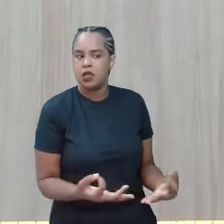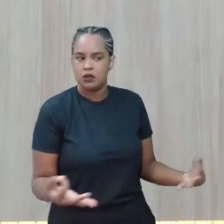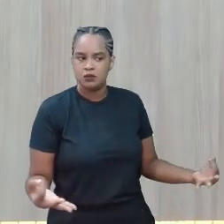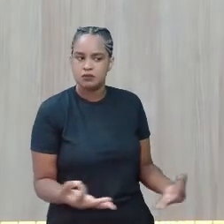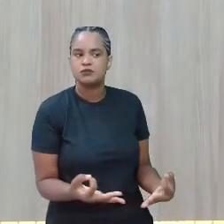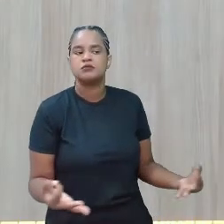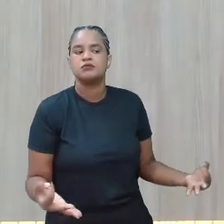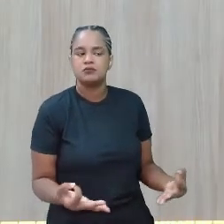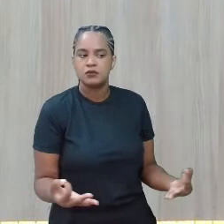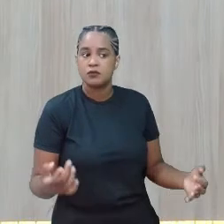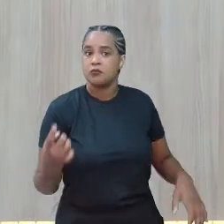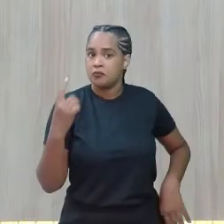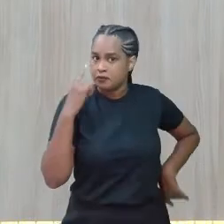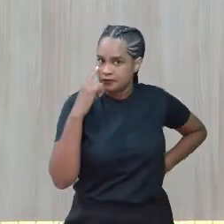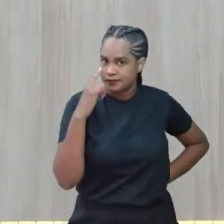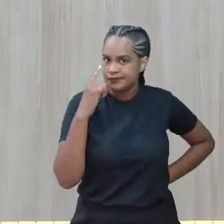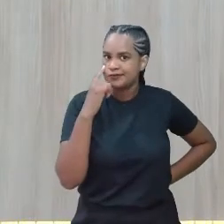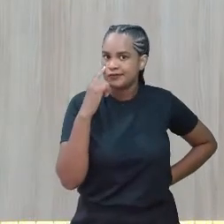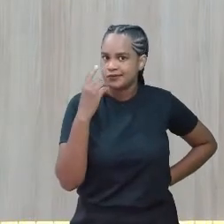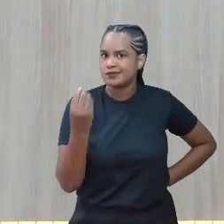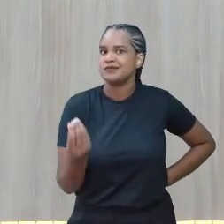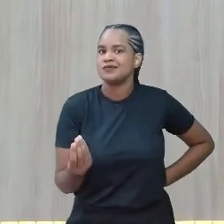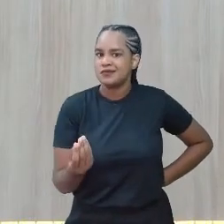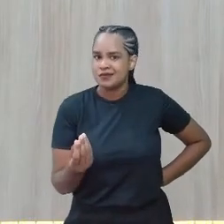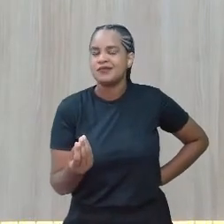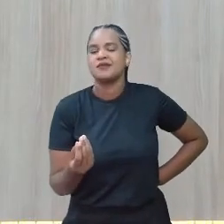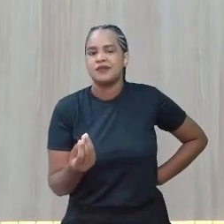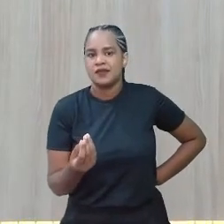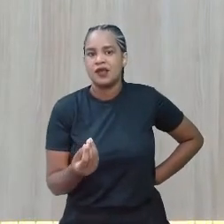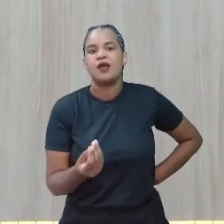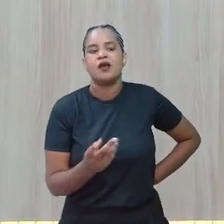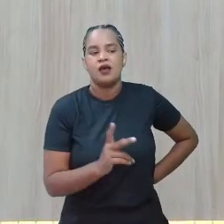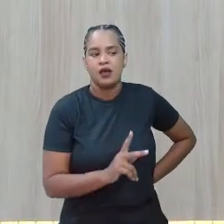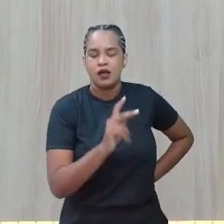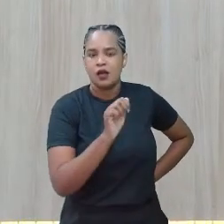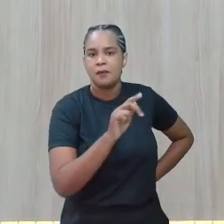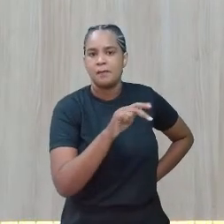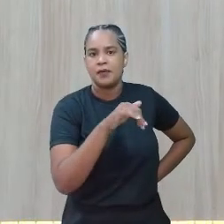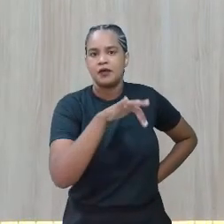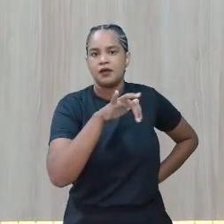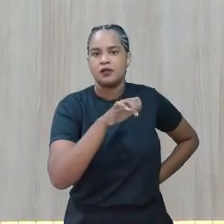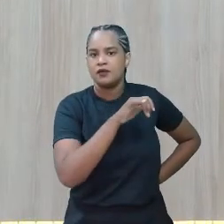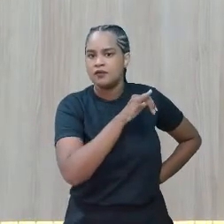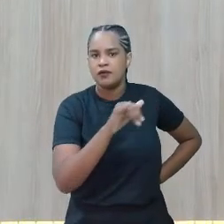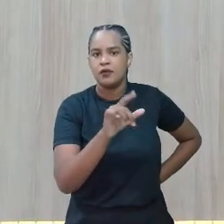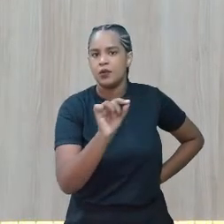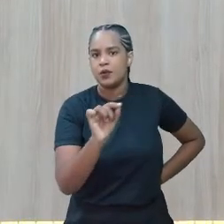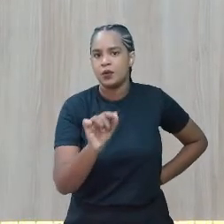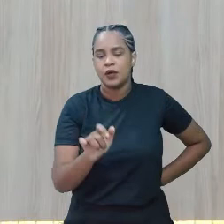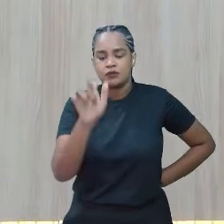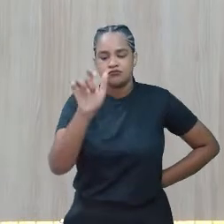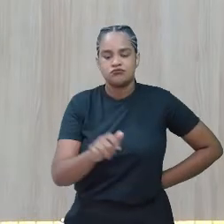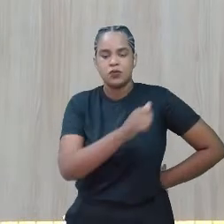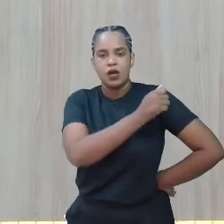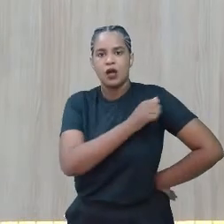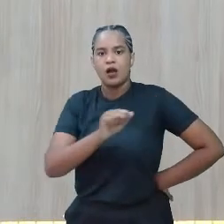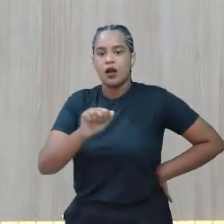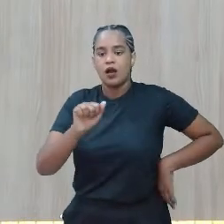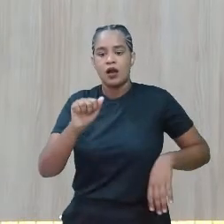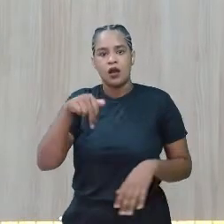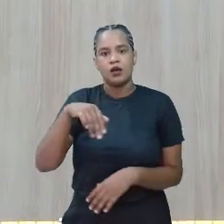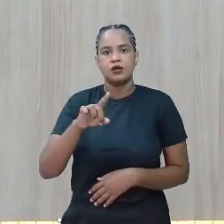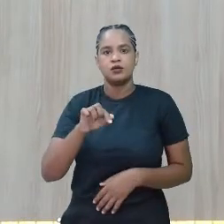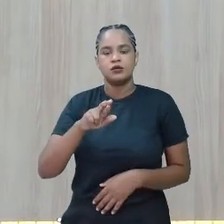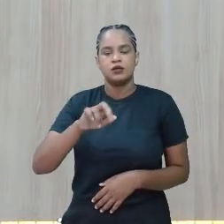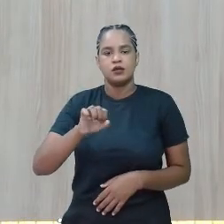Perfeito! Olha aí, o retorno da professora Camille, não é? Que a Andresa está, nesse momento,